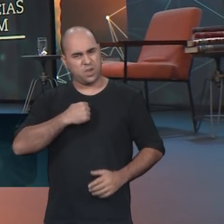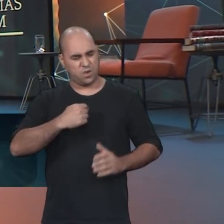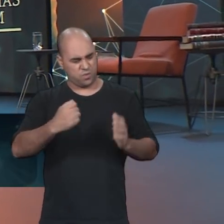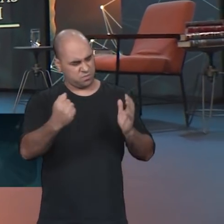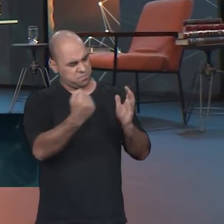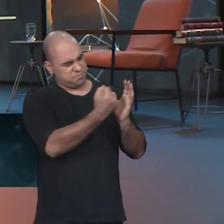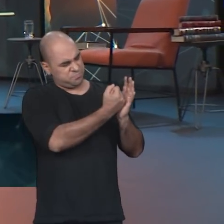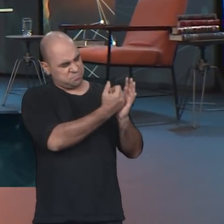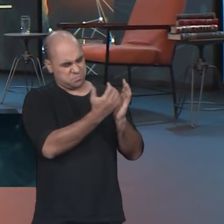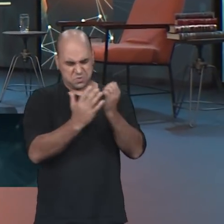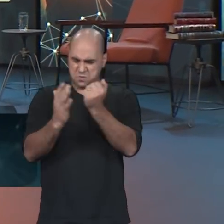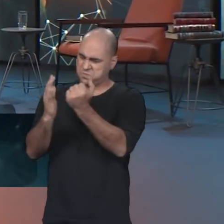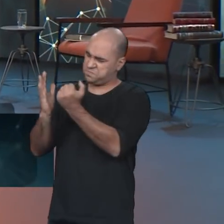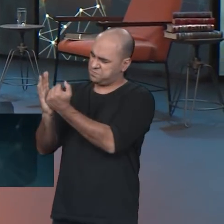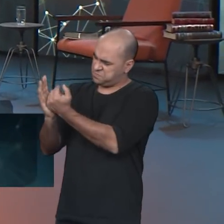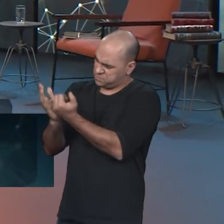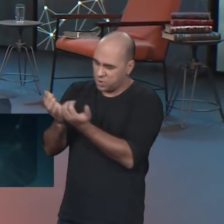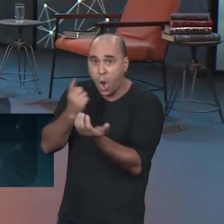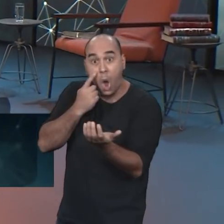esperei.